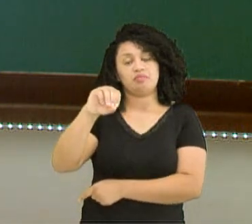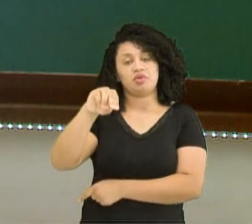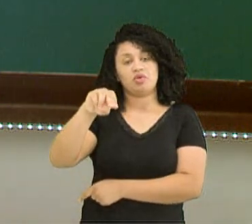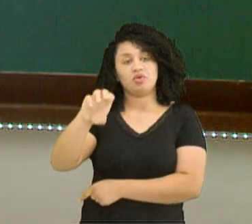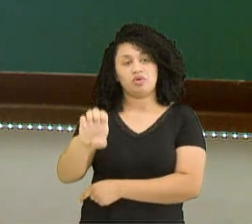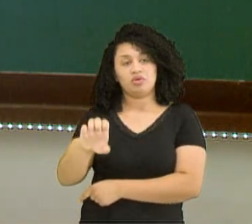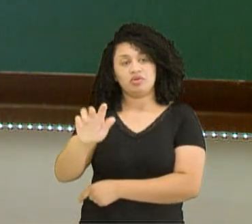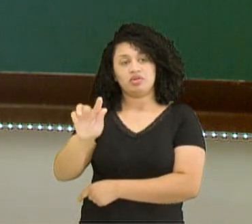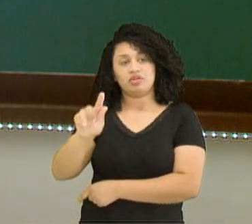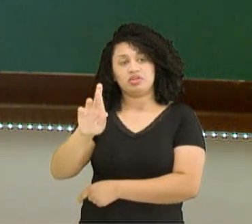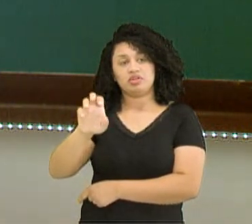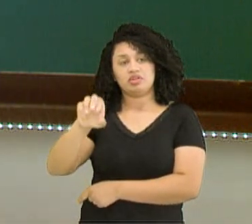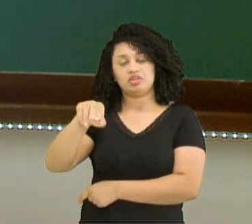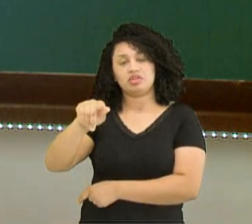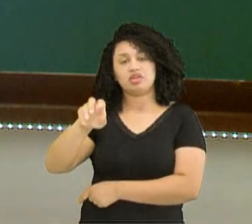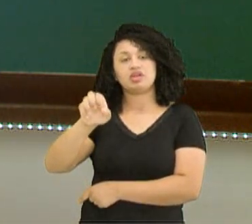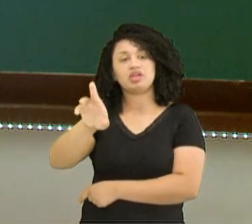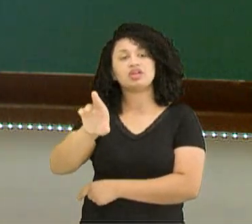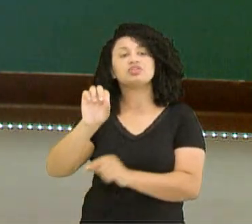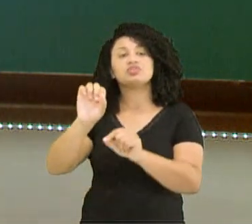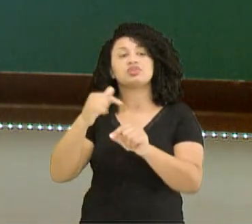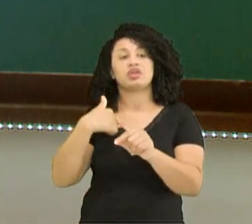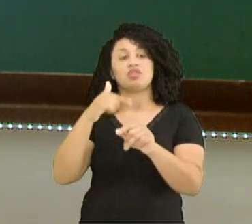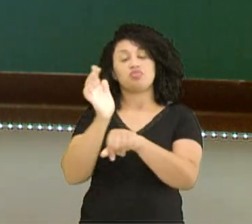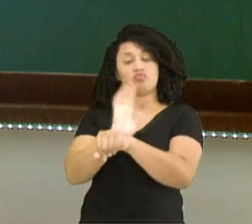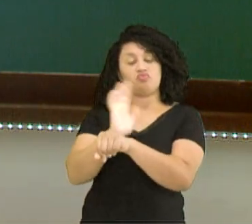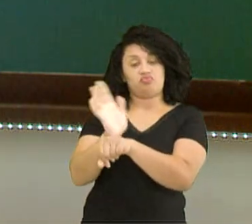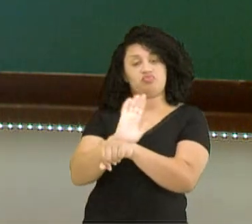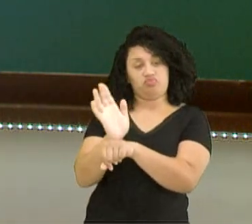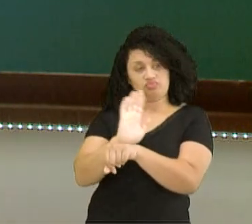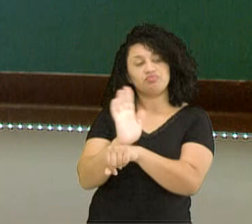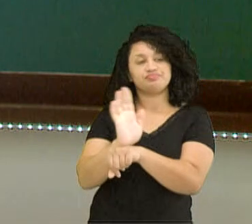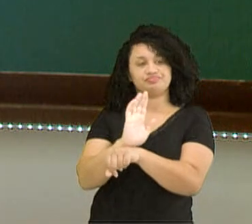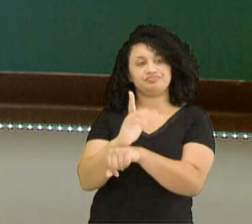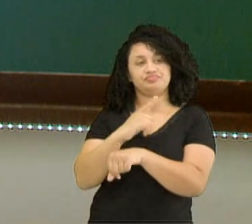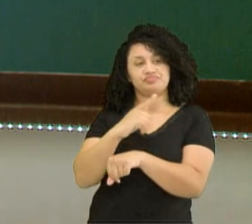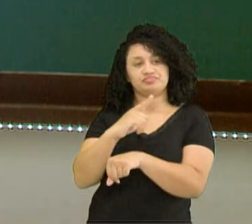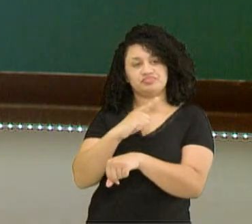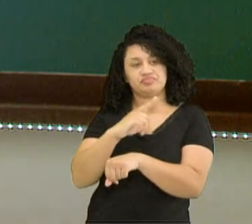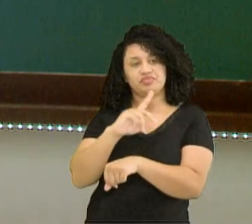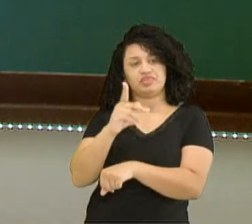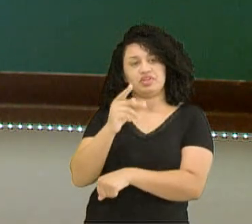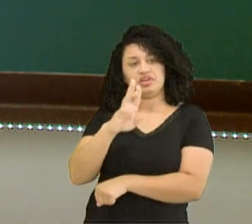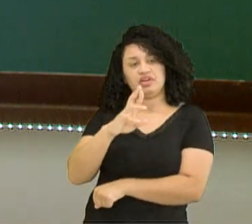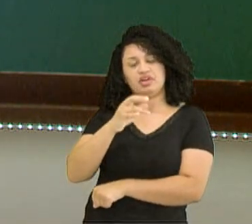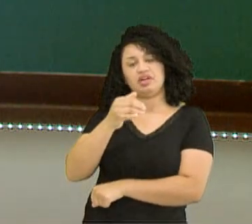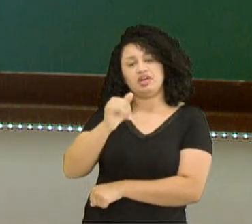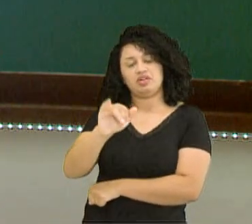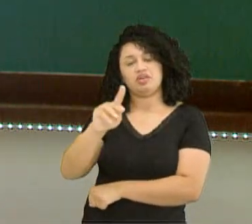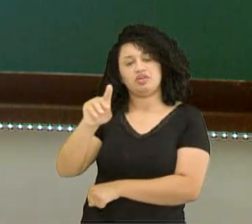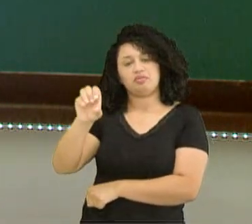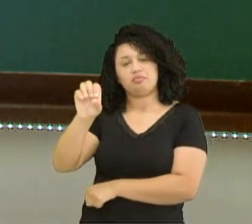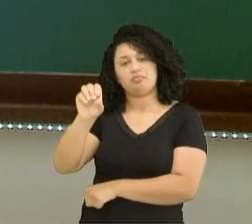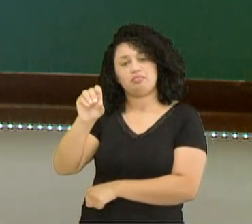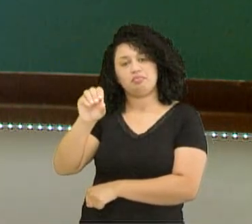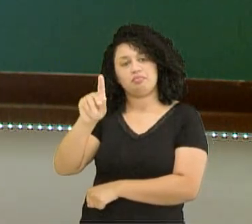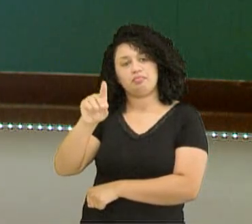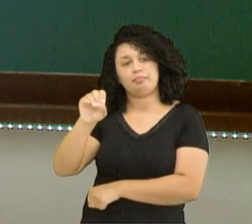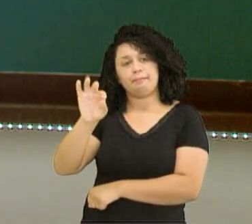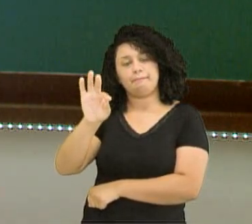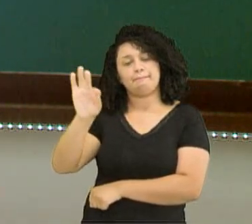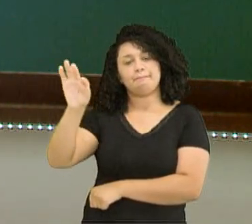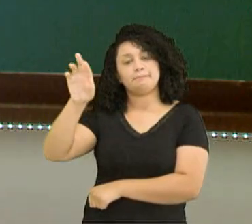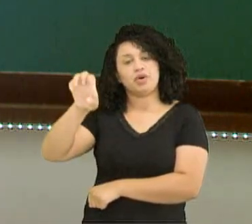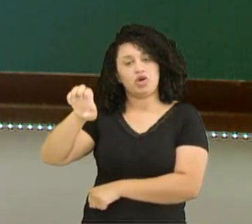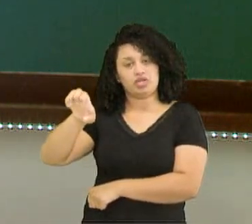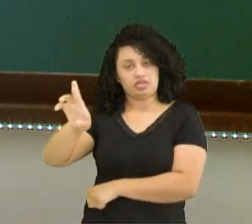Harry Potter film series. Ou você pode copiar. She is widely known for her portrait of Hermione Granger in the